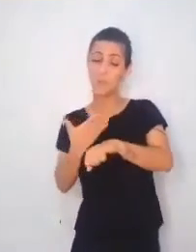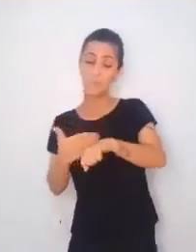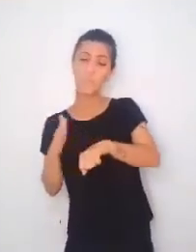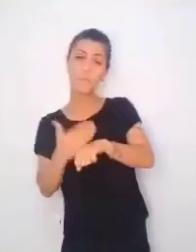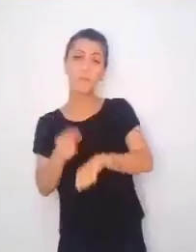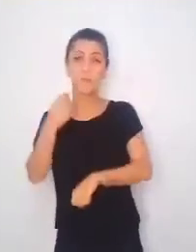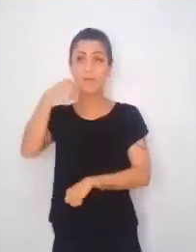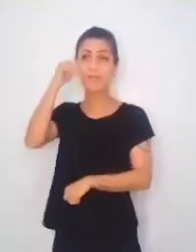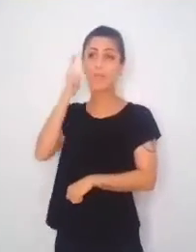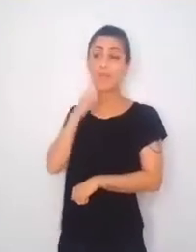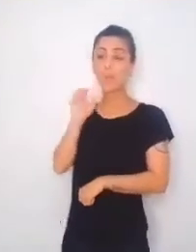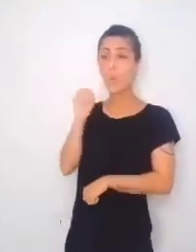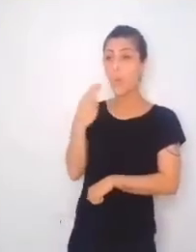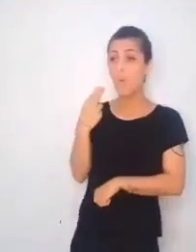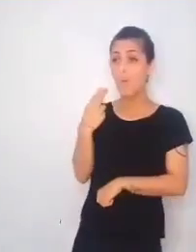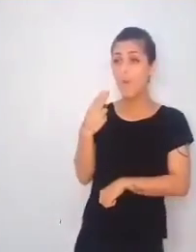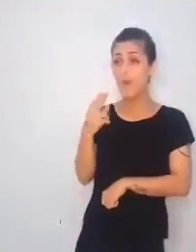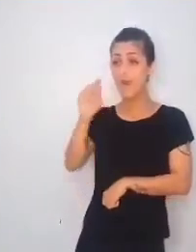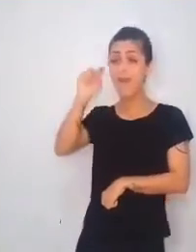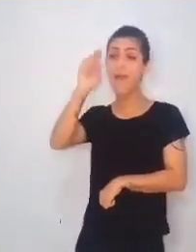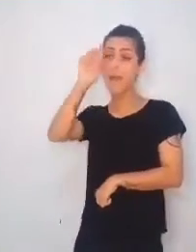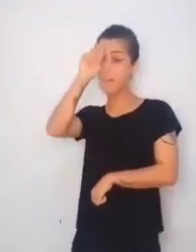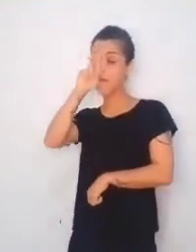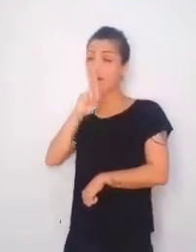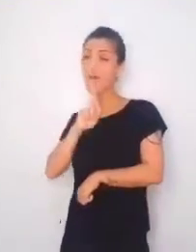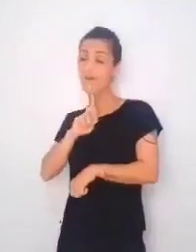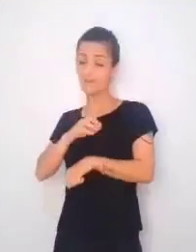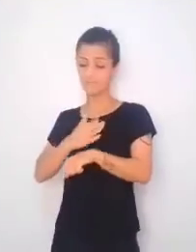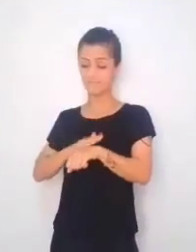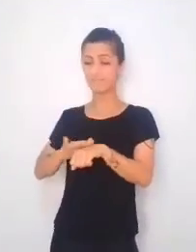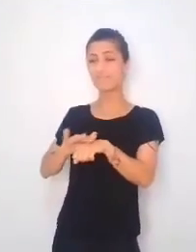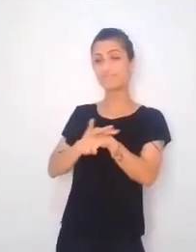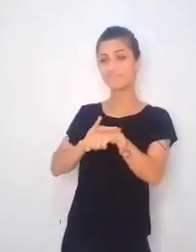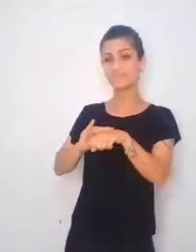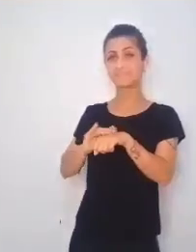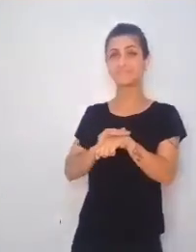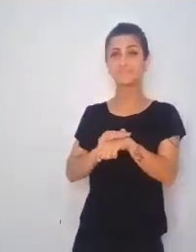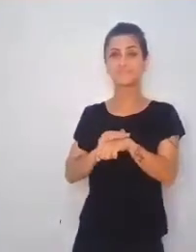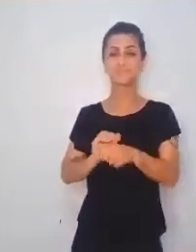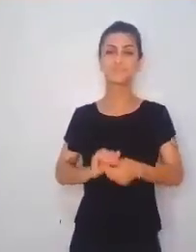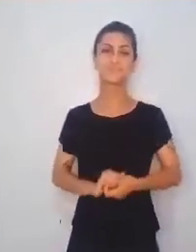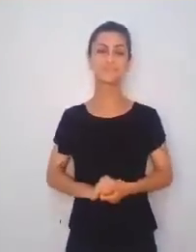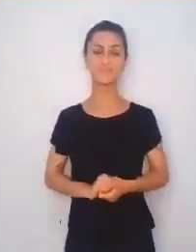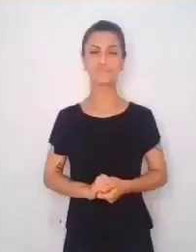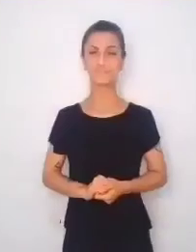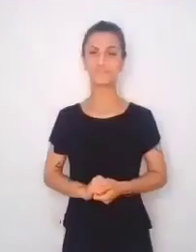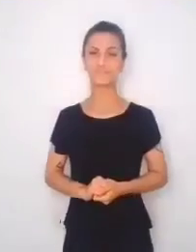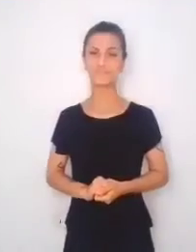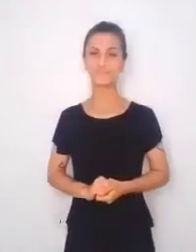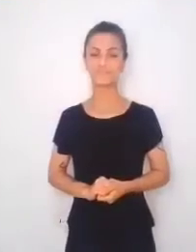Pode ser branco, ser negro ou amarelo. Isso aí, Show de primeiro. bola, show.